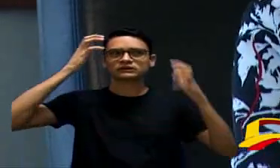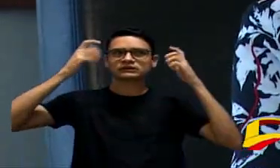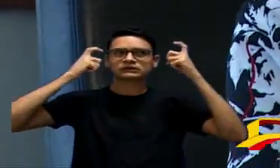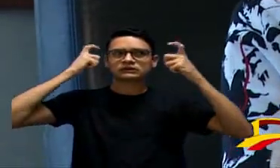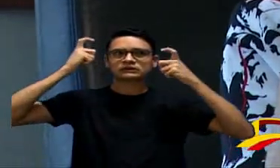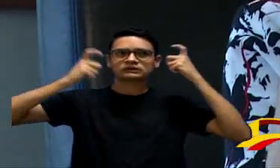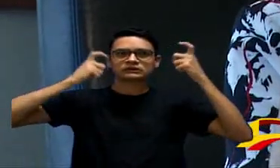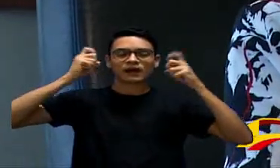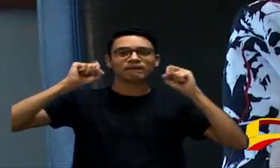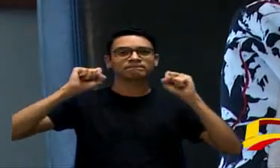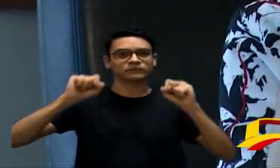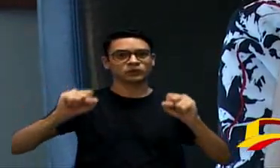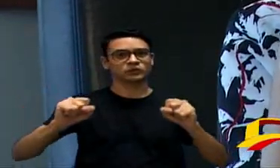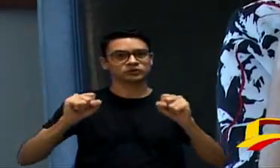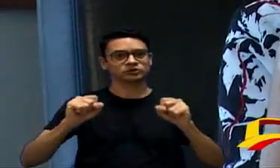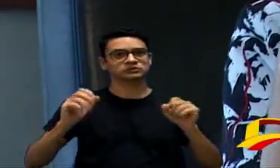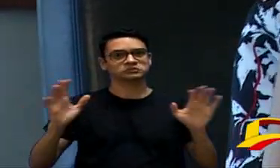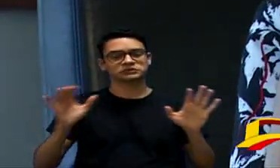que pode ser